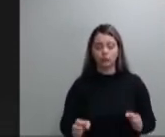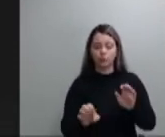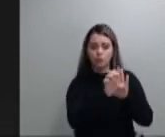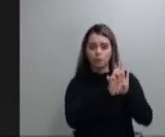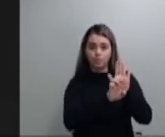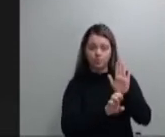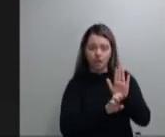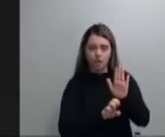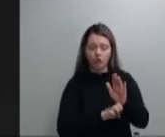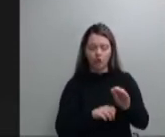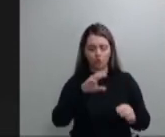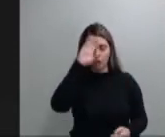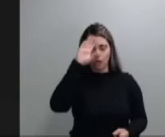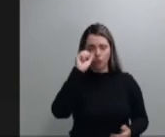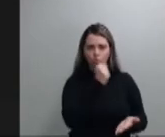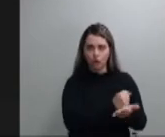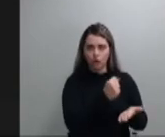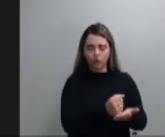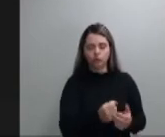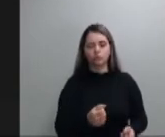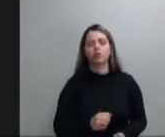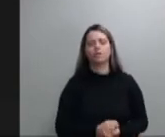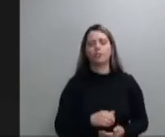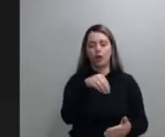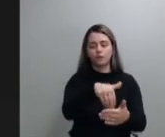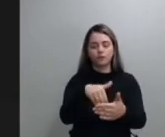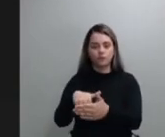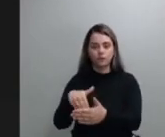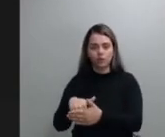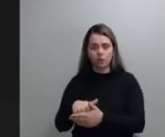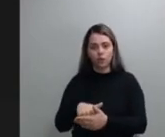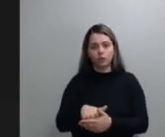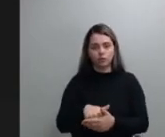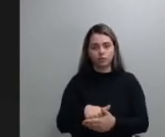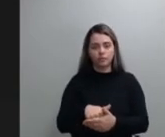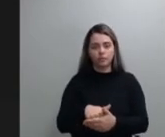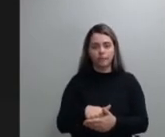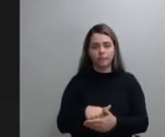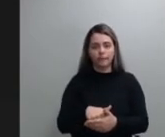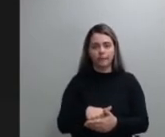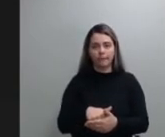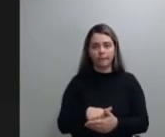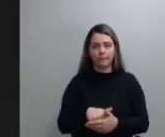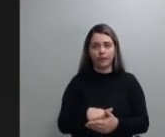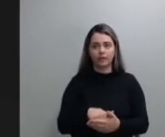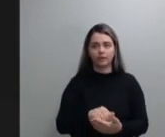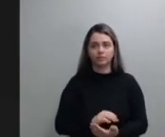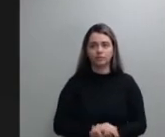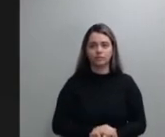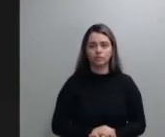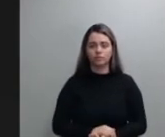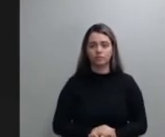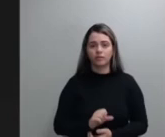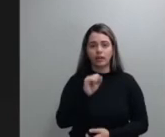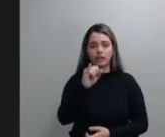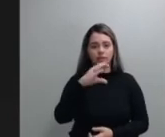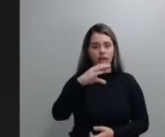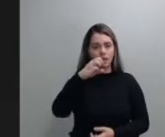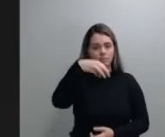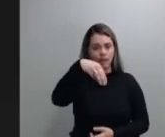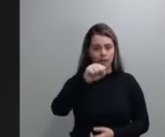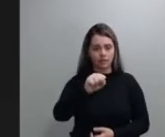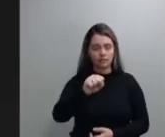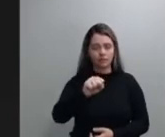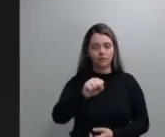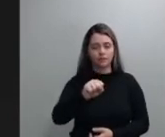em base do voto no agravintal e tal ocorrência do ICMS álcool hidratado cujo